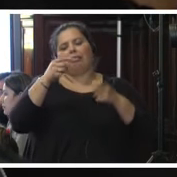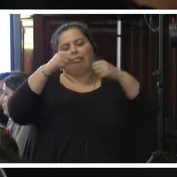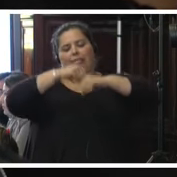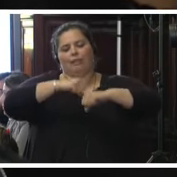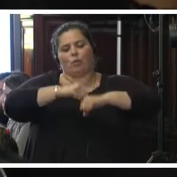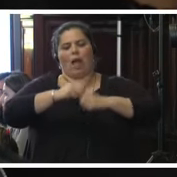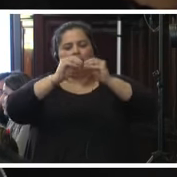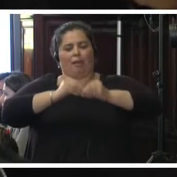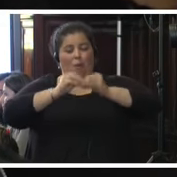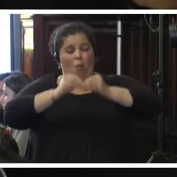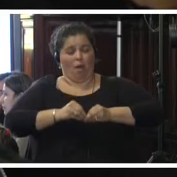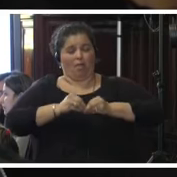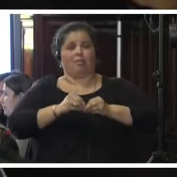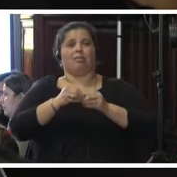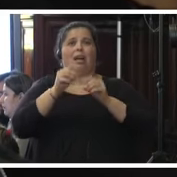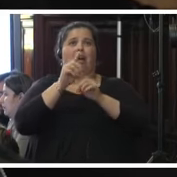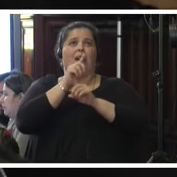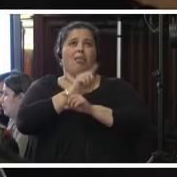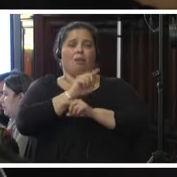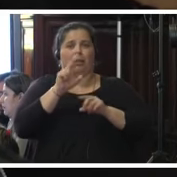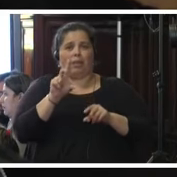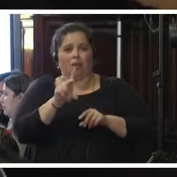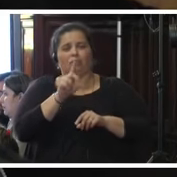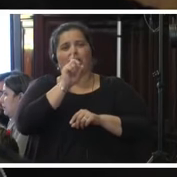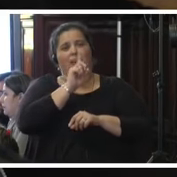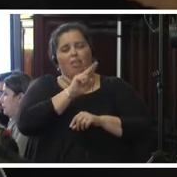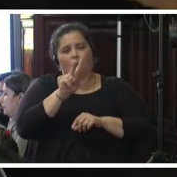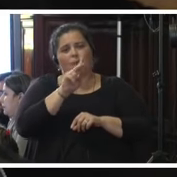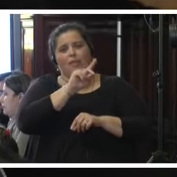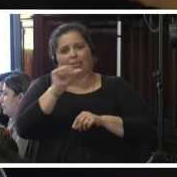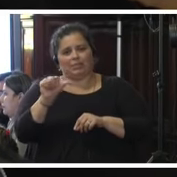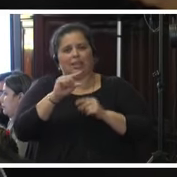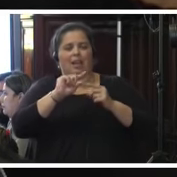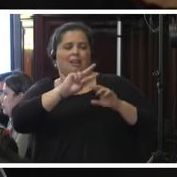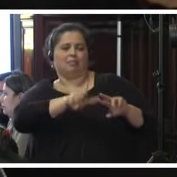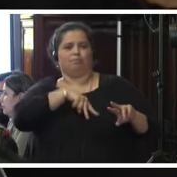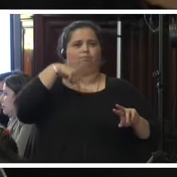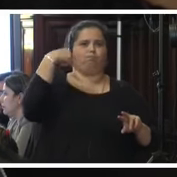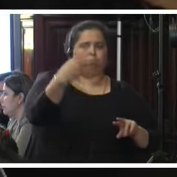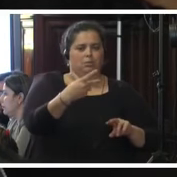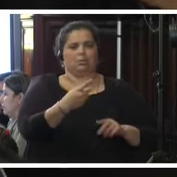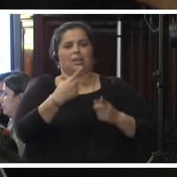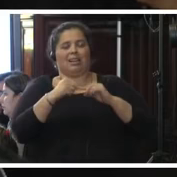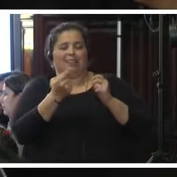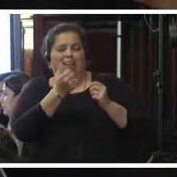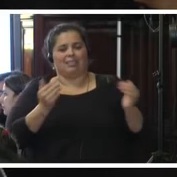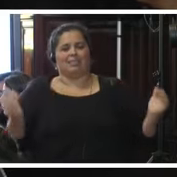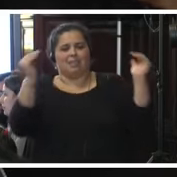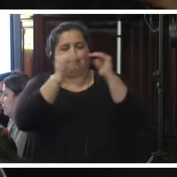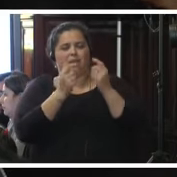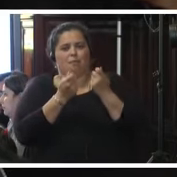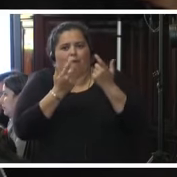segurança praticamente dobraram, chegando ao último ano quase ao mesmo valor dos gastos com saúde e educação